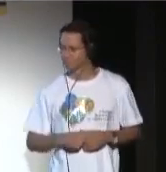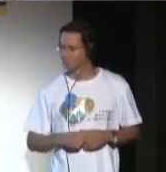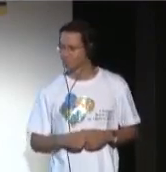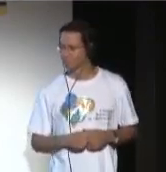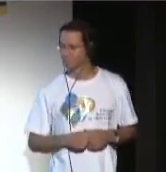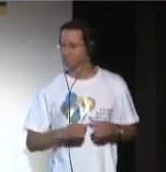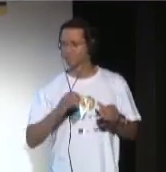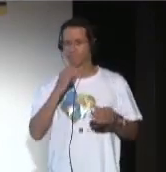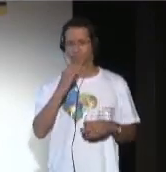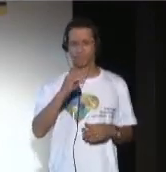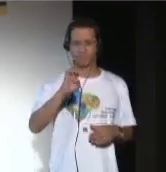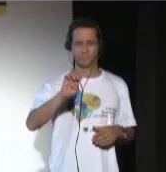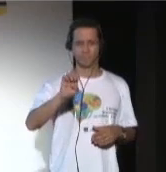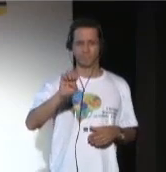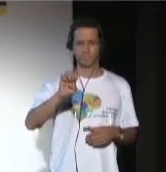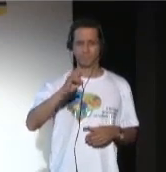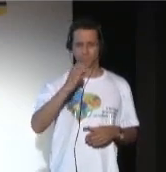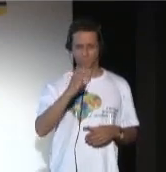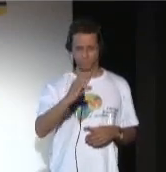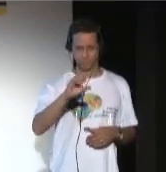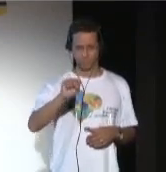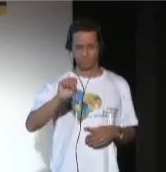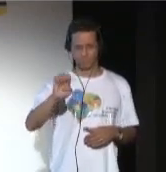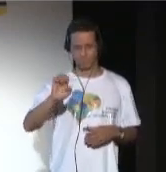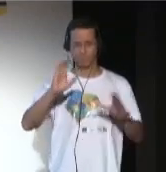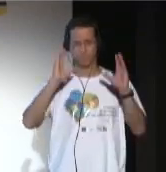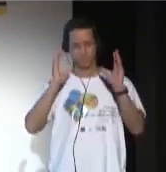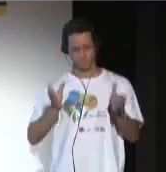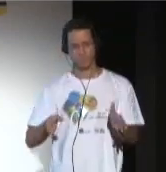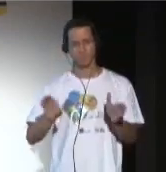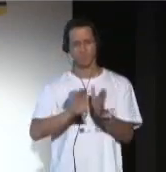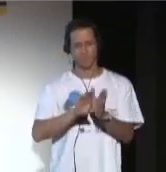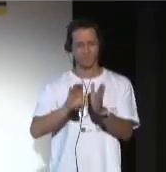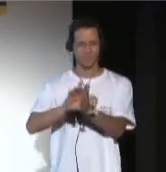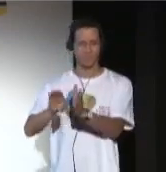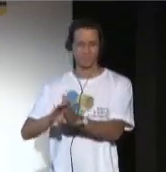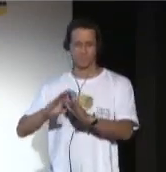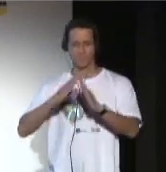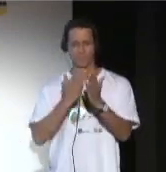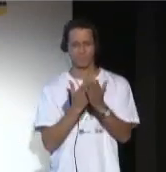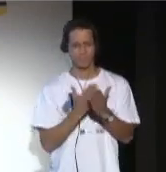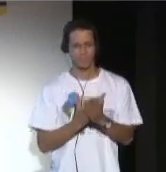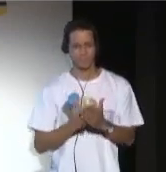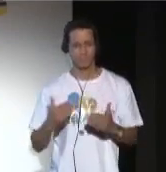às escolas. Precisamos comemorar. Foi um progresso gigantesco.